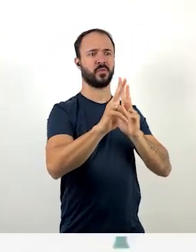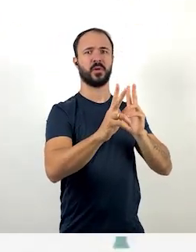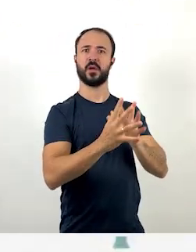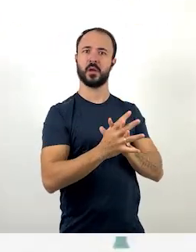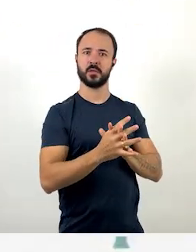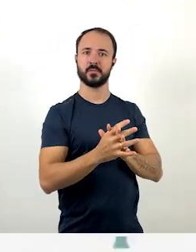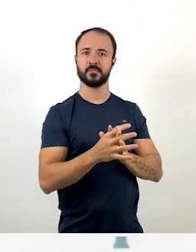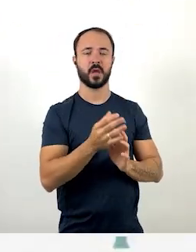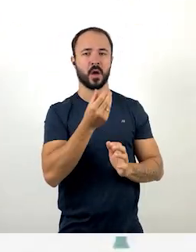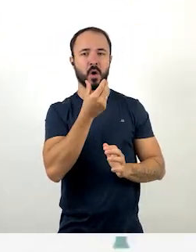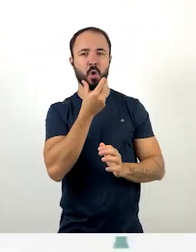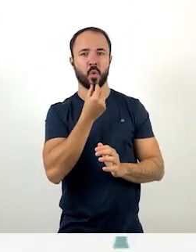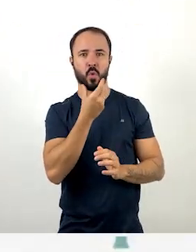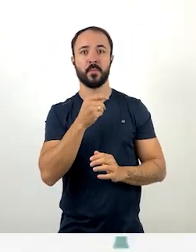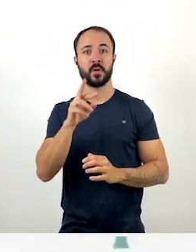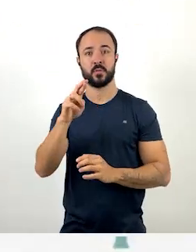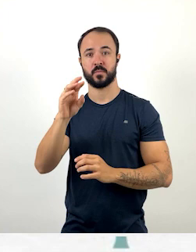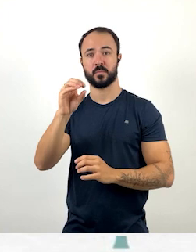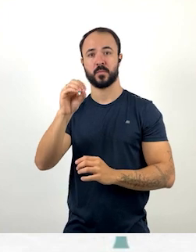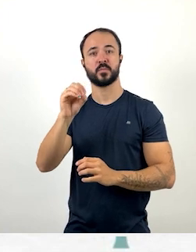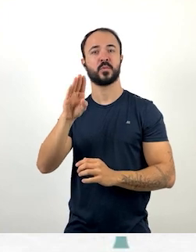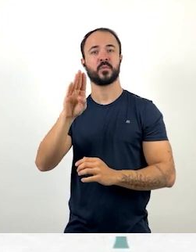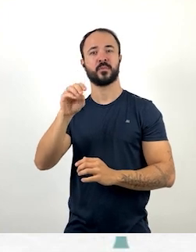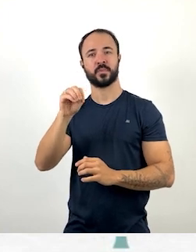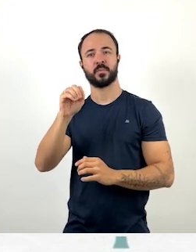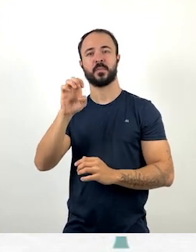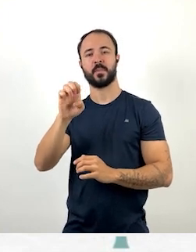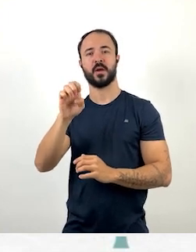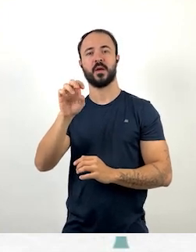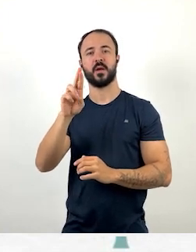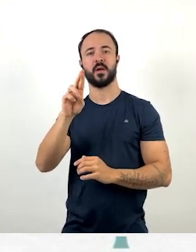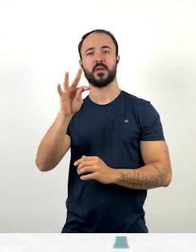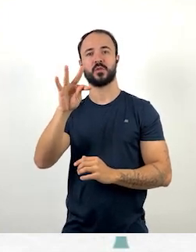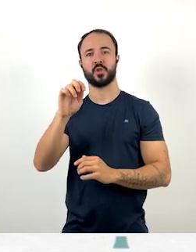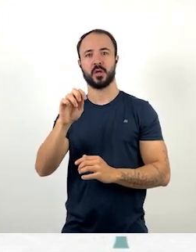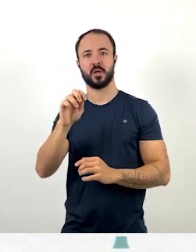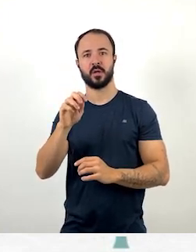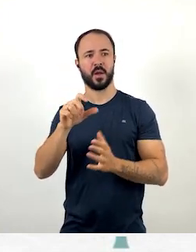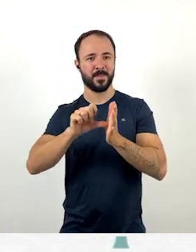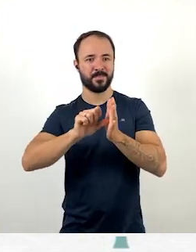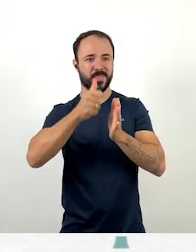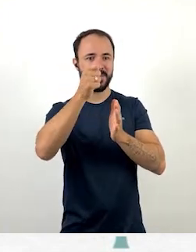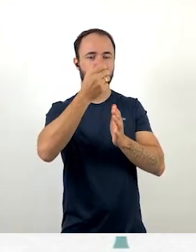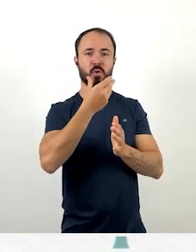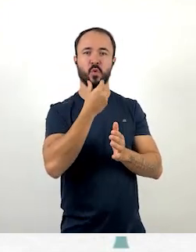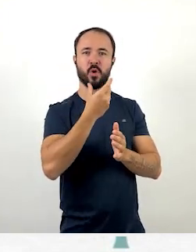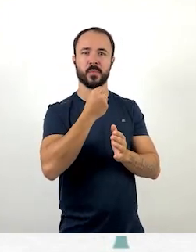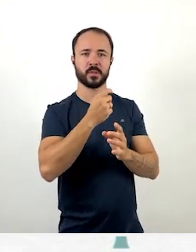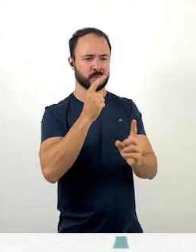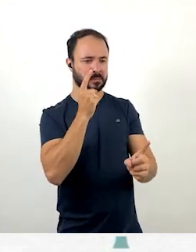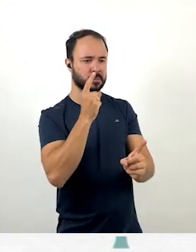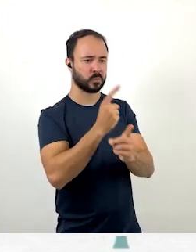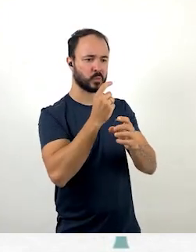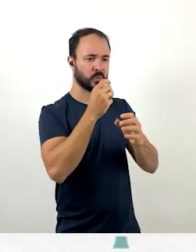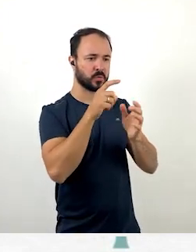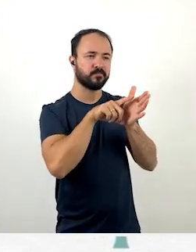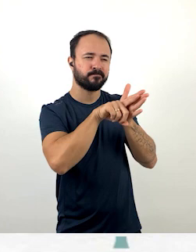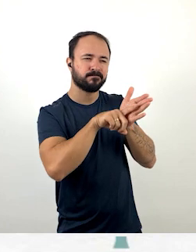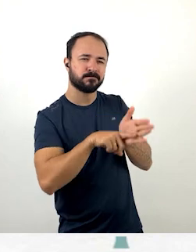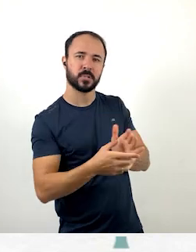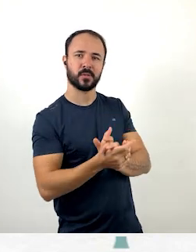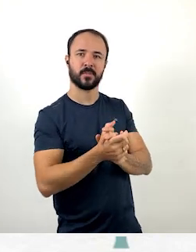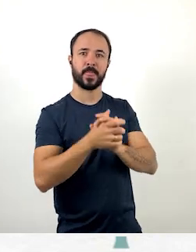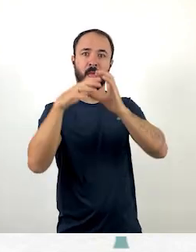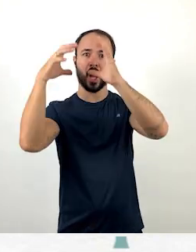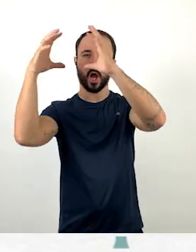1872, foi o primeiro pesquisador sobre a chuva ácida na cidade industrial inglesa de Manchester.